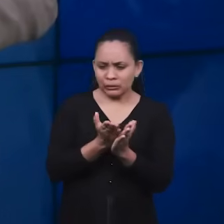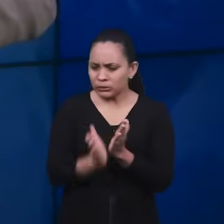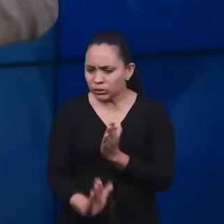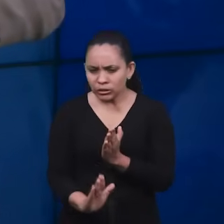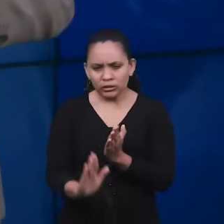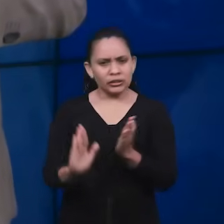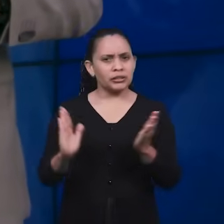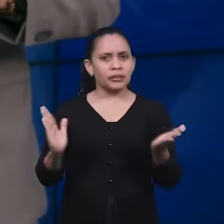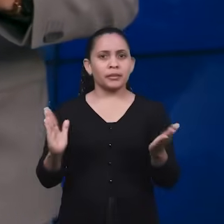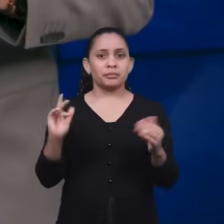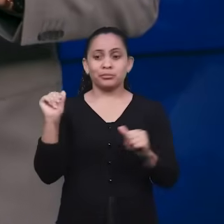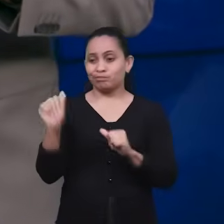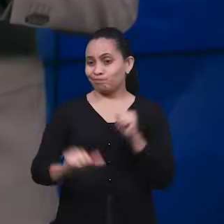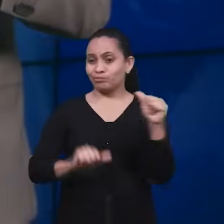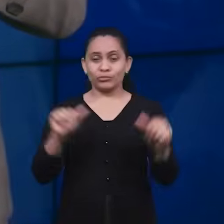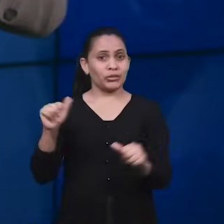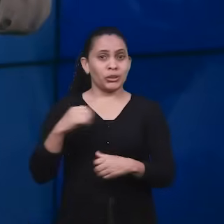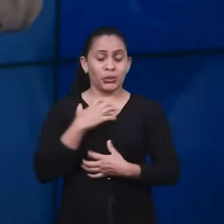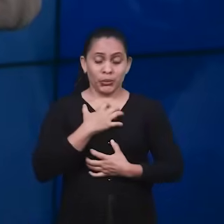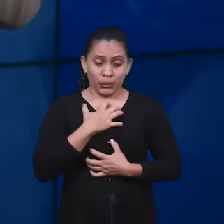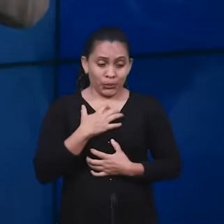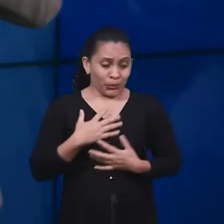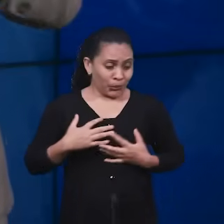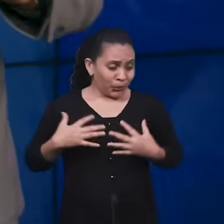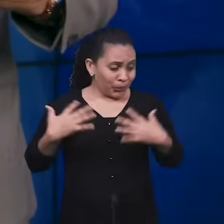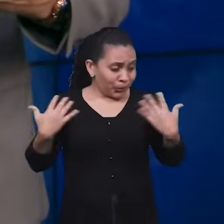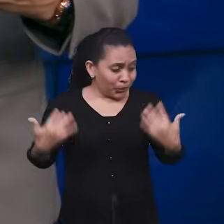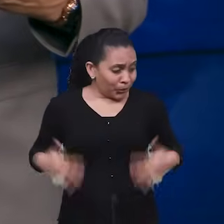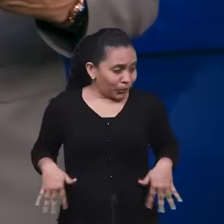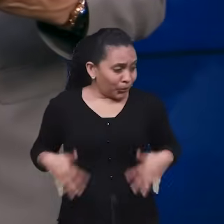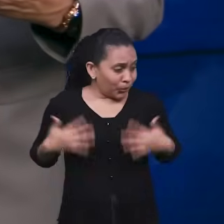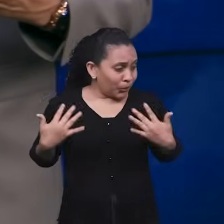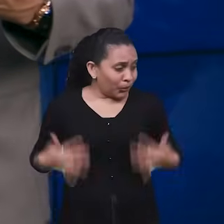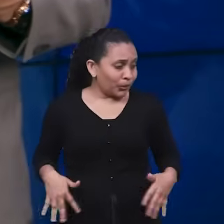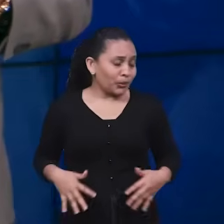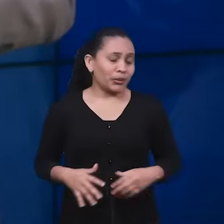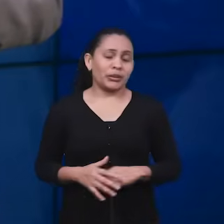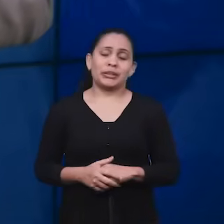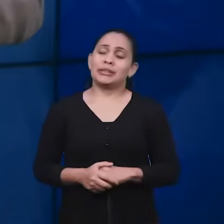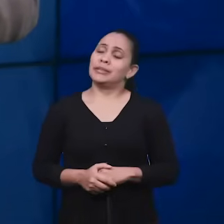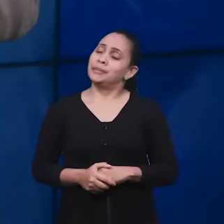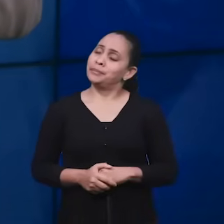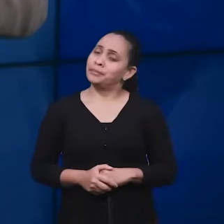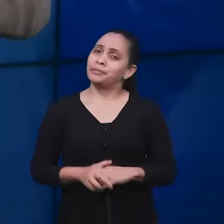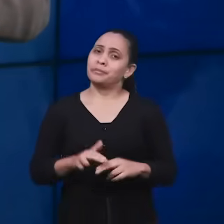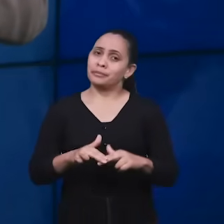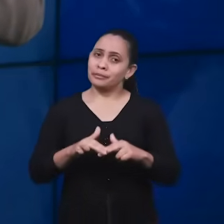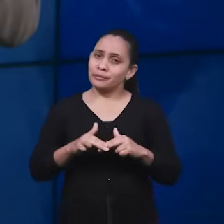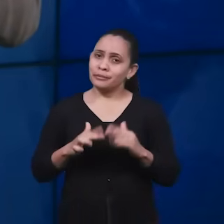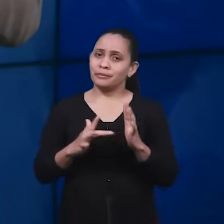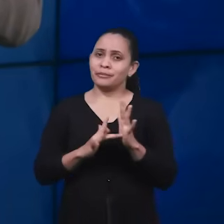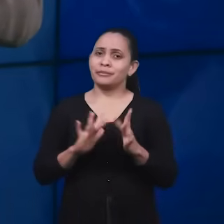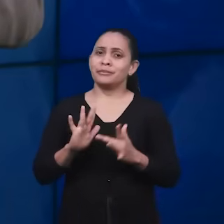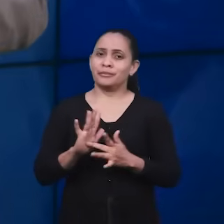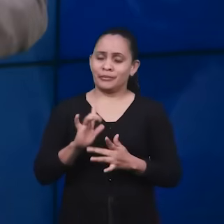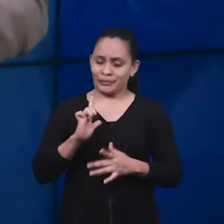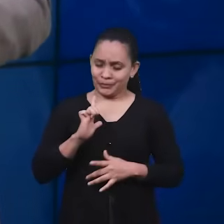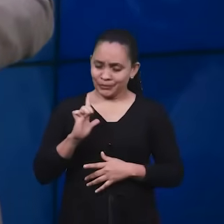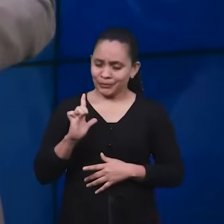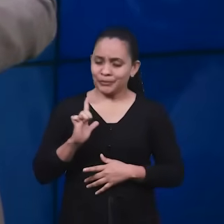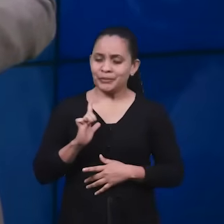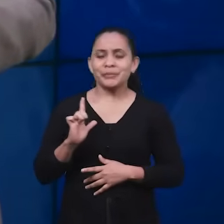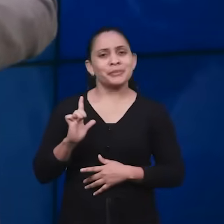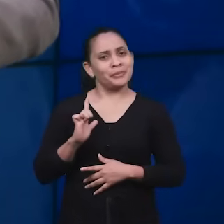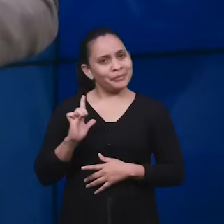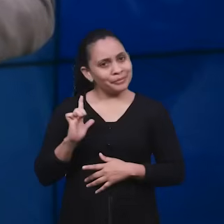direção, porque a mudança gera todos esses sentimentos em nós. Por isso que em Jesus há